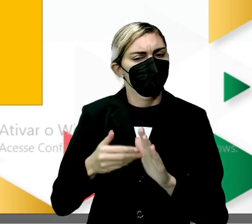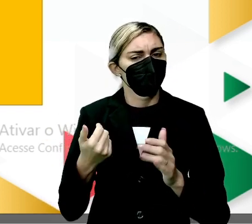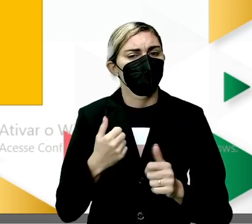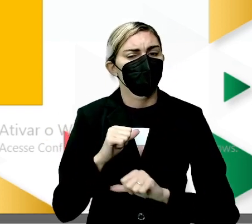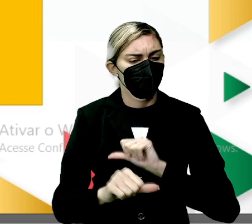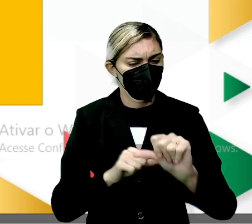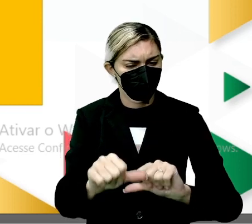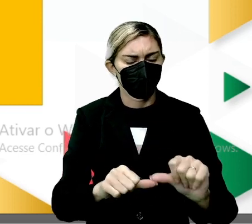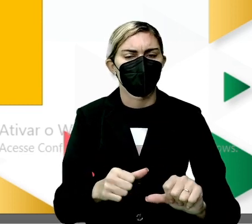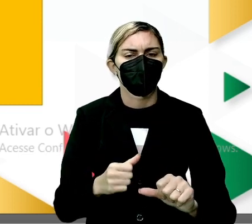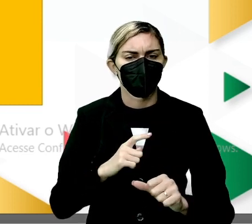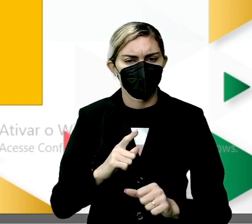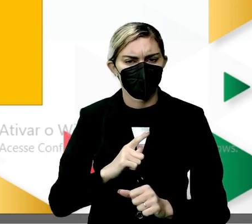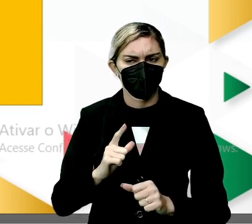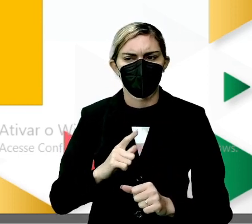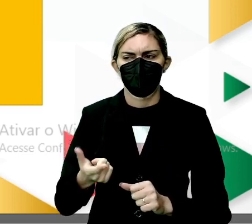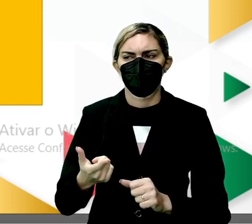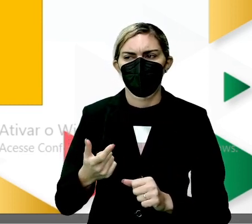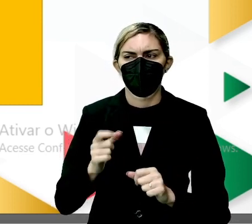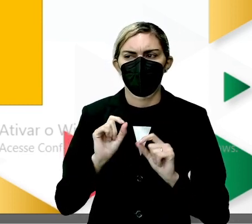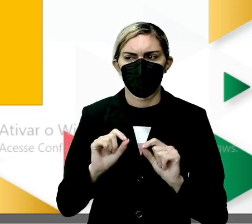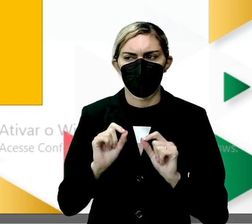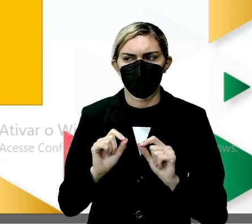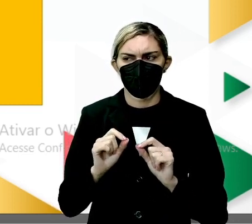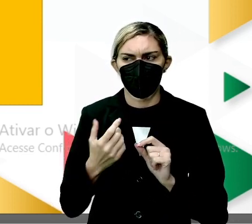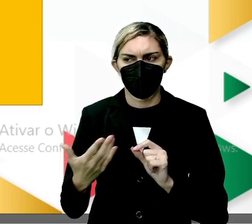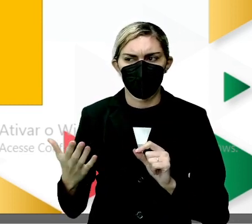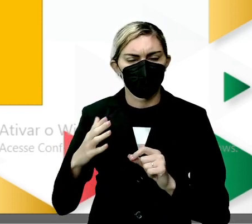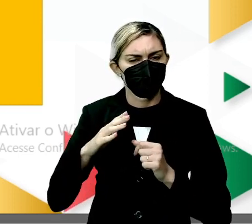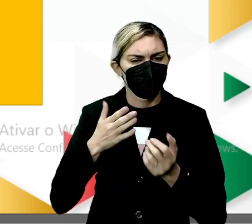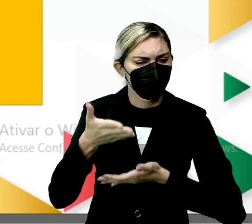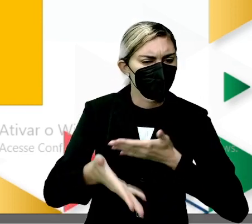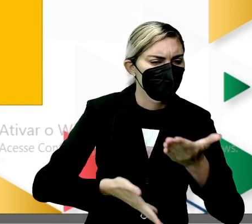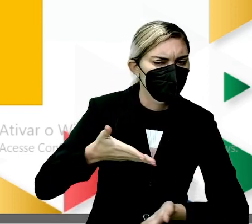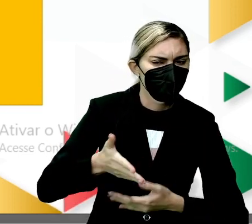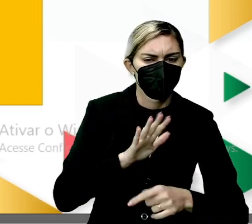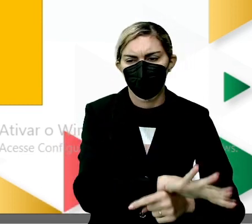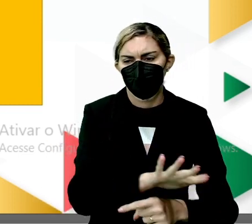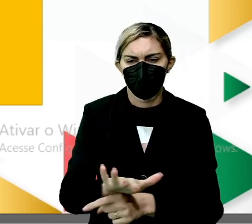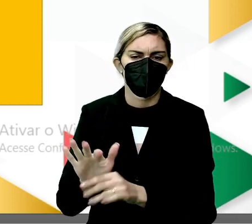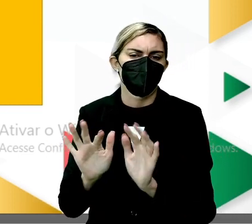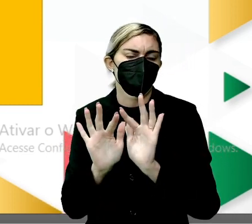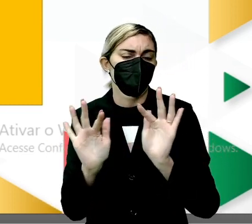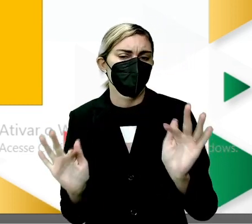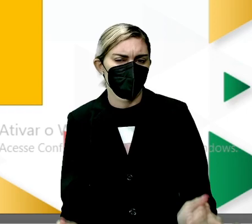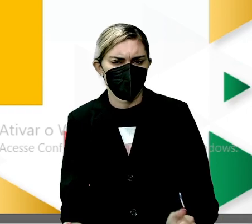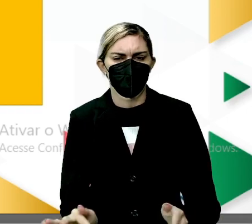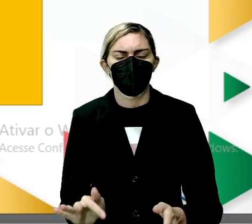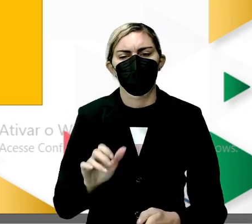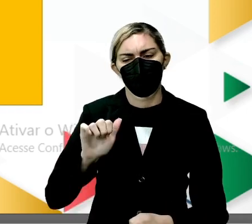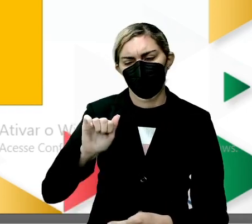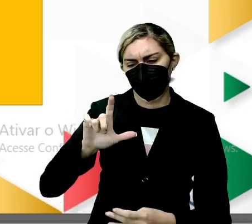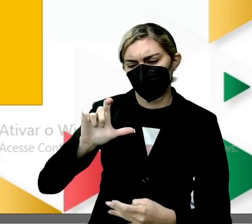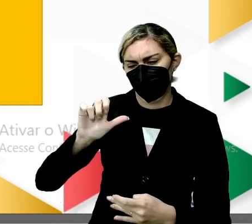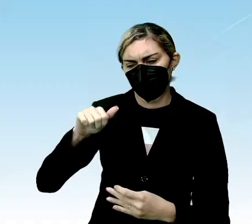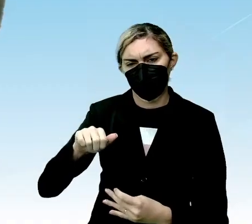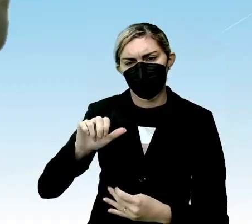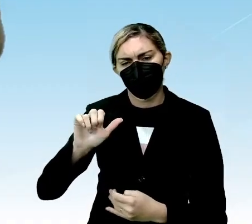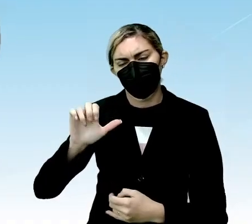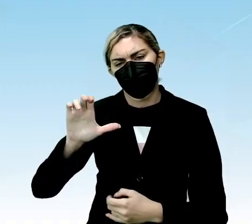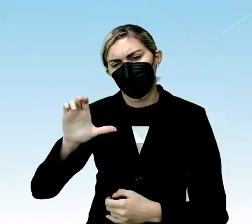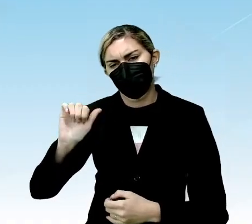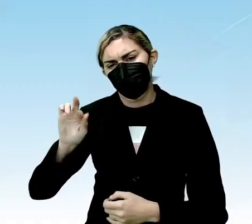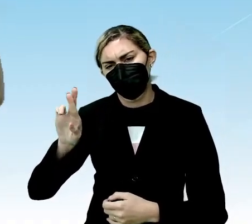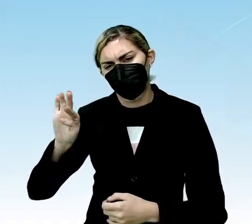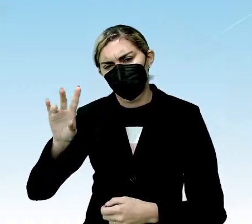que tem como contraveneno o quê? A caridade e a humildade. Allan Kardec. Vejam só,